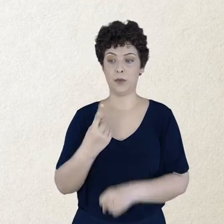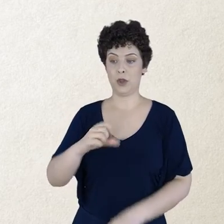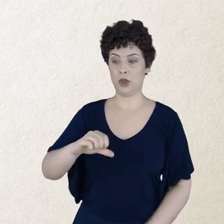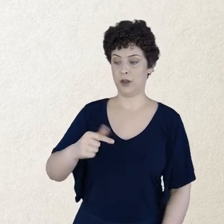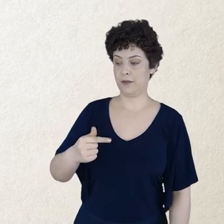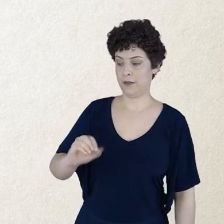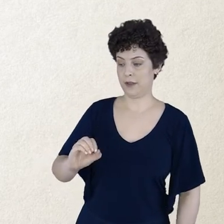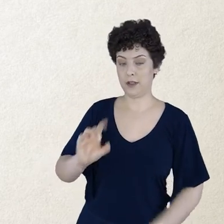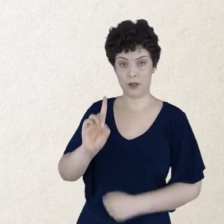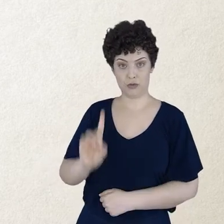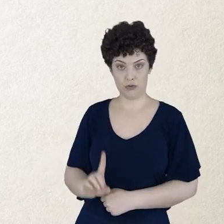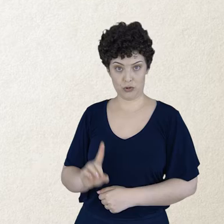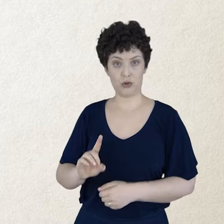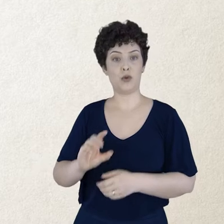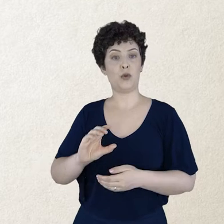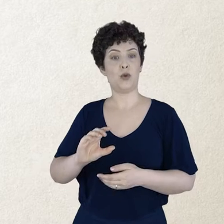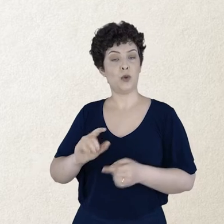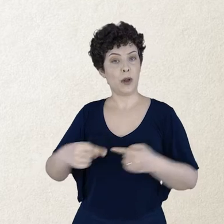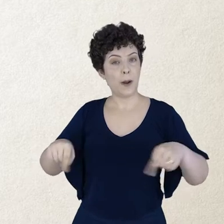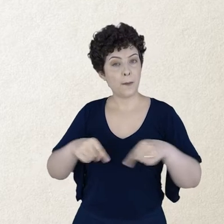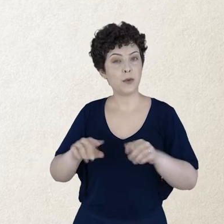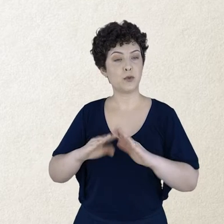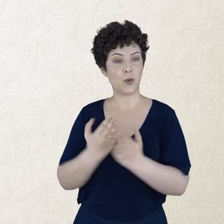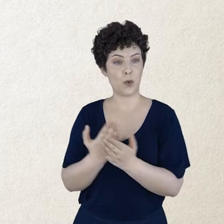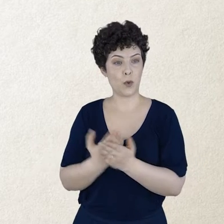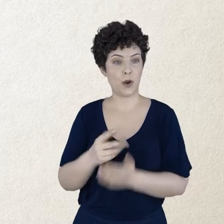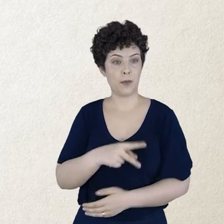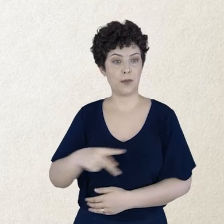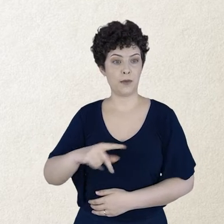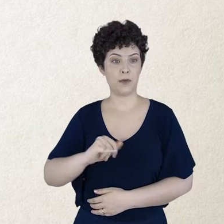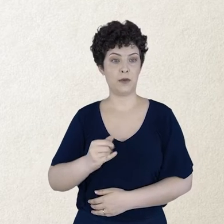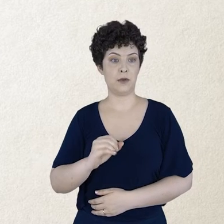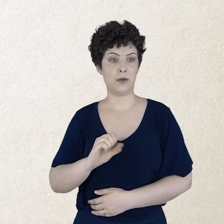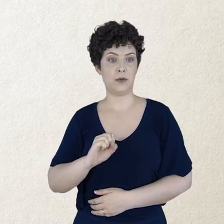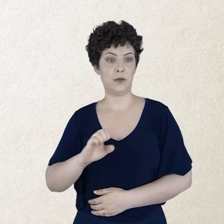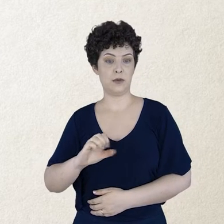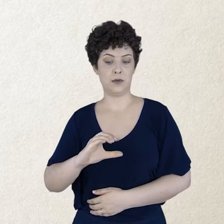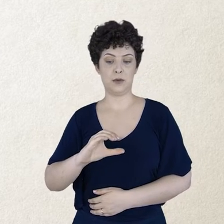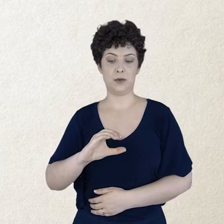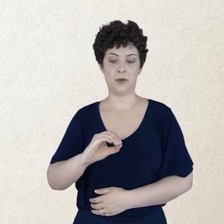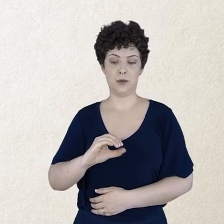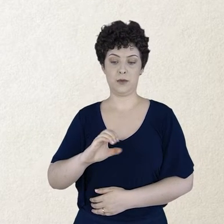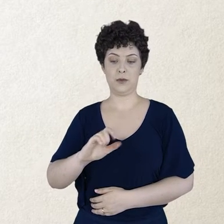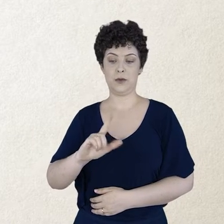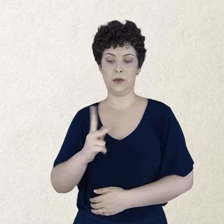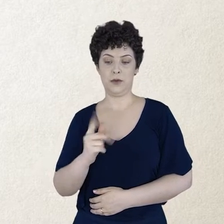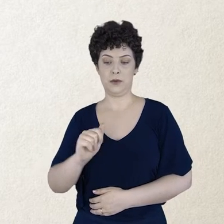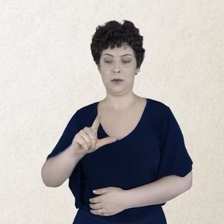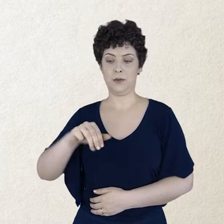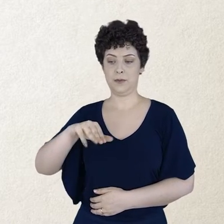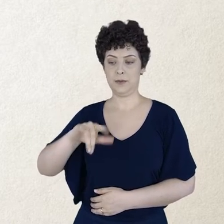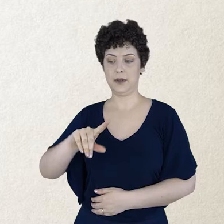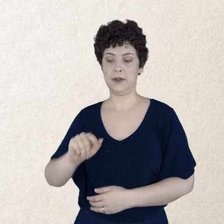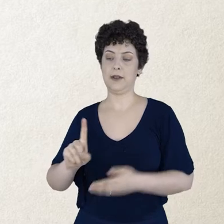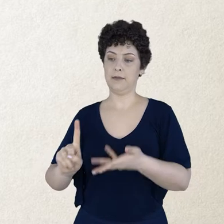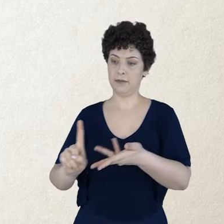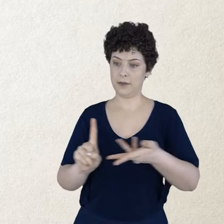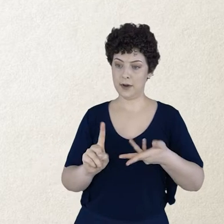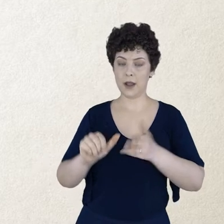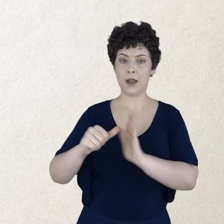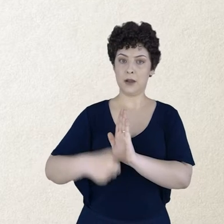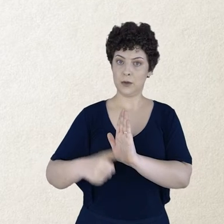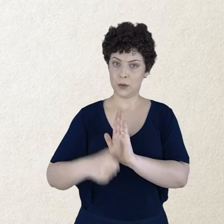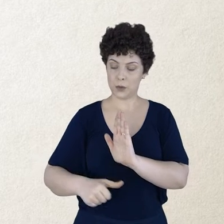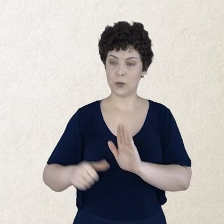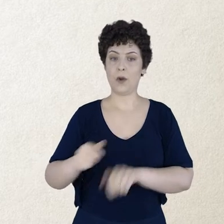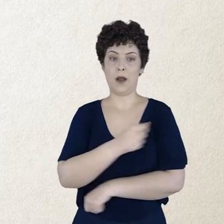de 1970, o então diretor do Conservatório de Tatuí, professor José Coelho de Almeida, recebeu uma criança com síndrome